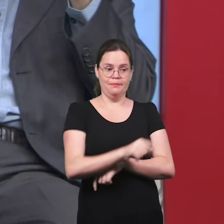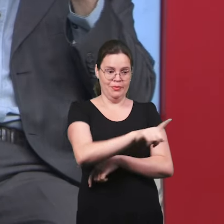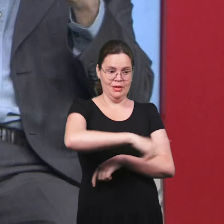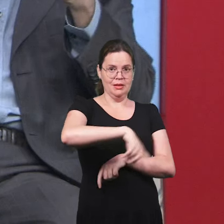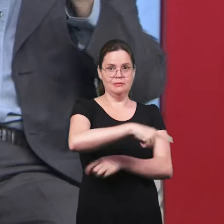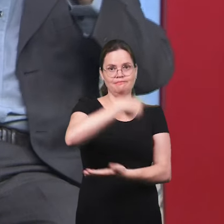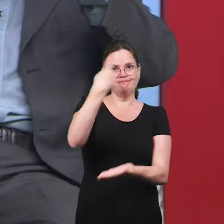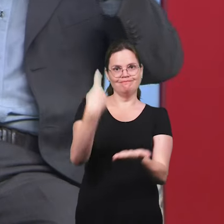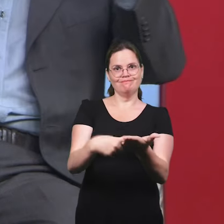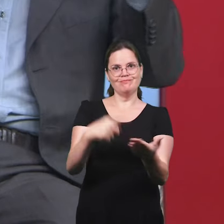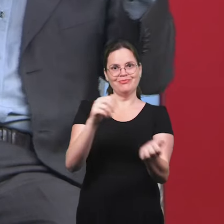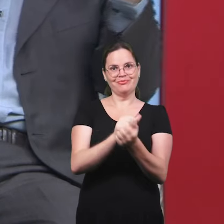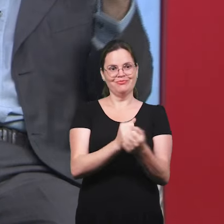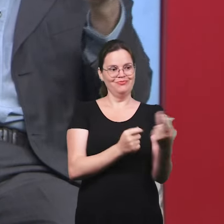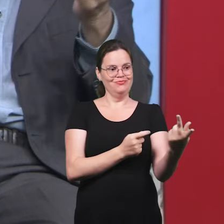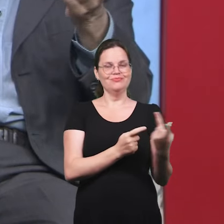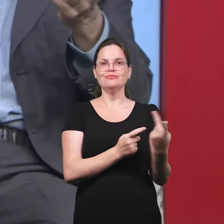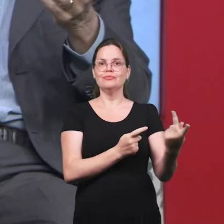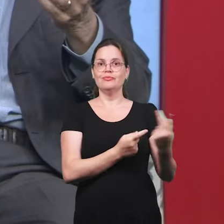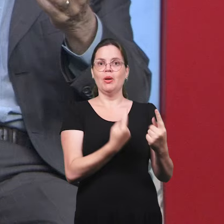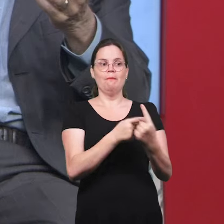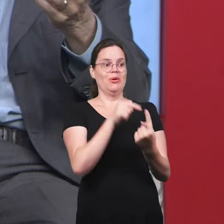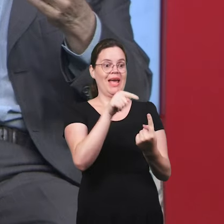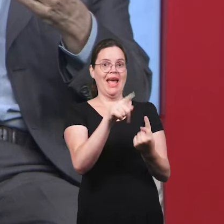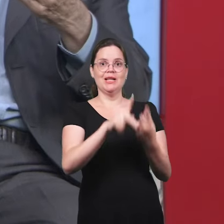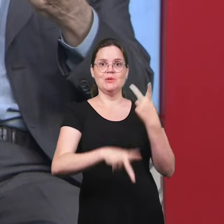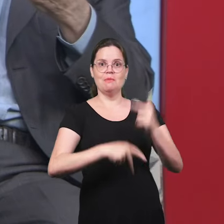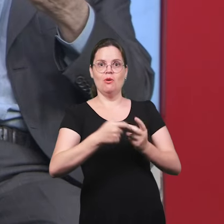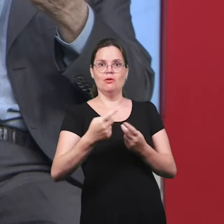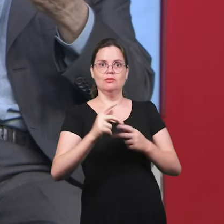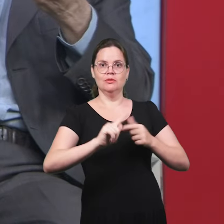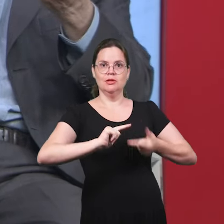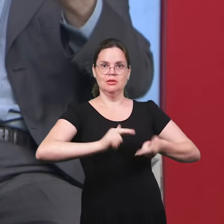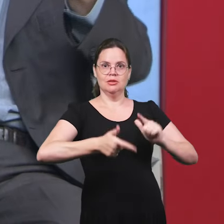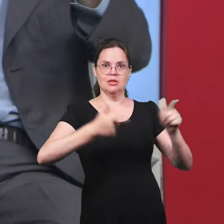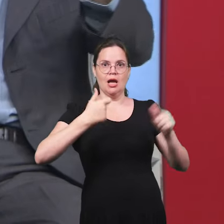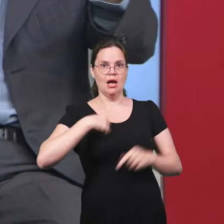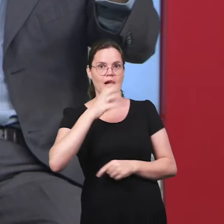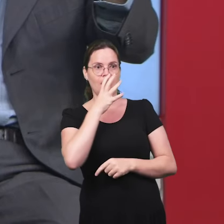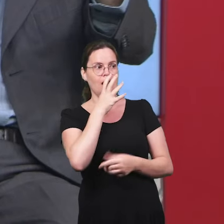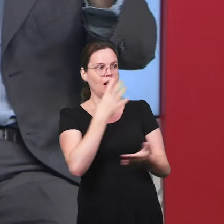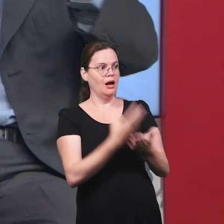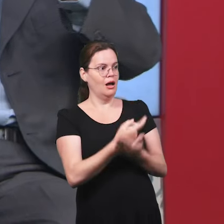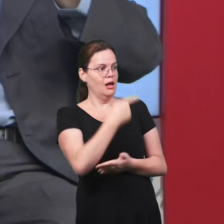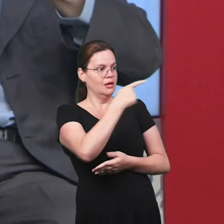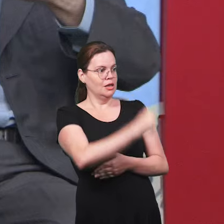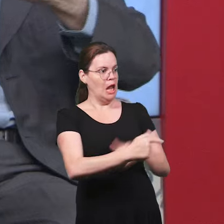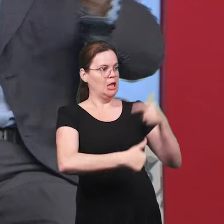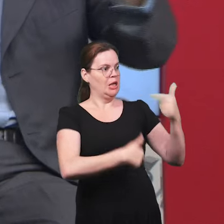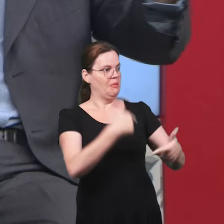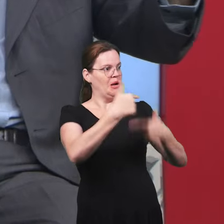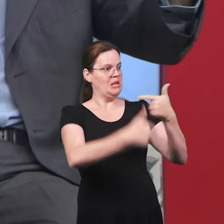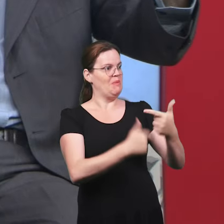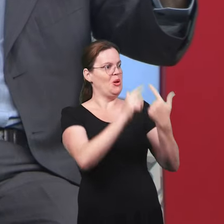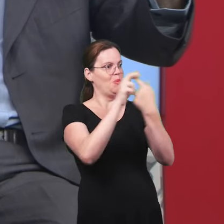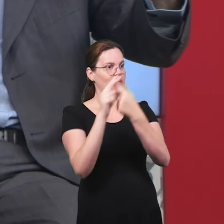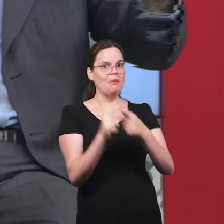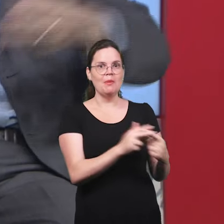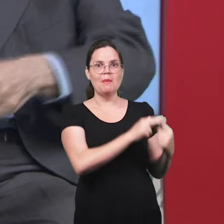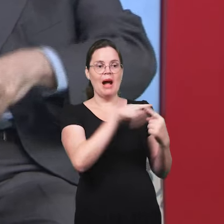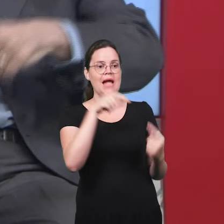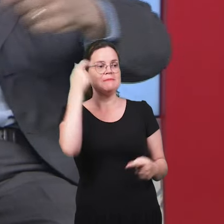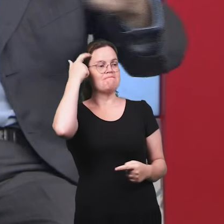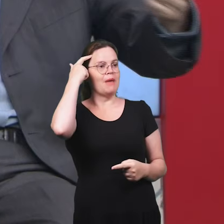ele, porque vendo as grandes obras que ele vai fazer, Israel vai entender que ele é o Messias, vai achar que ele é o